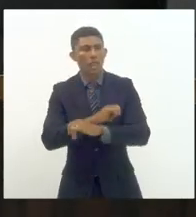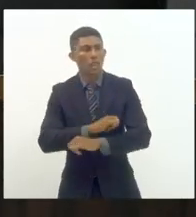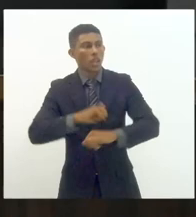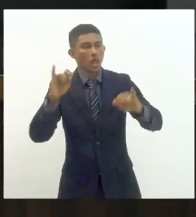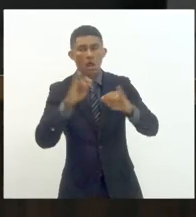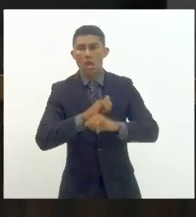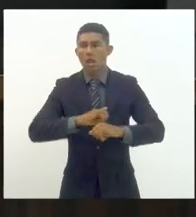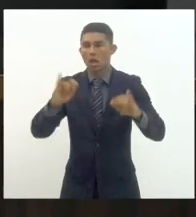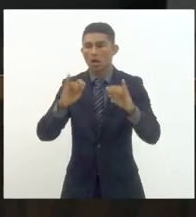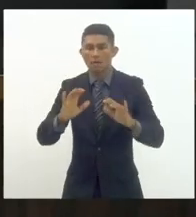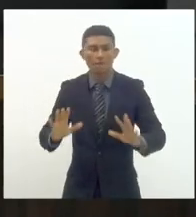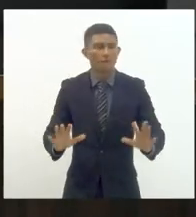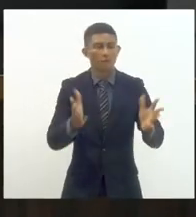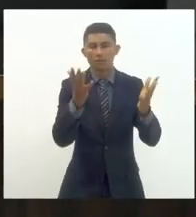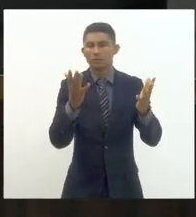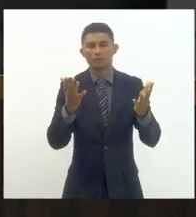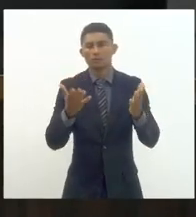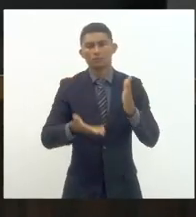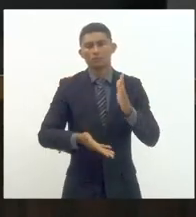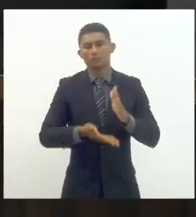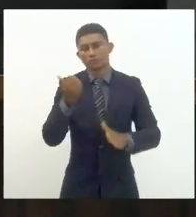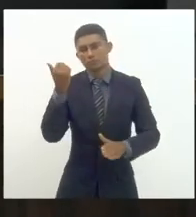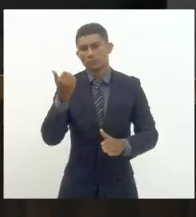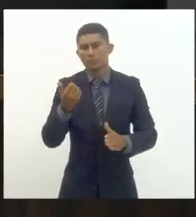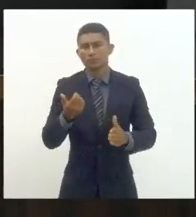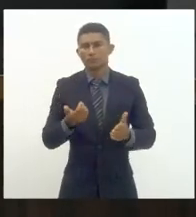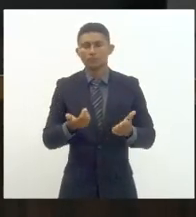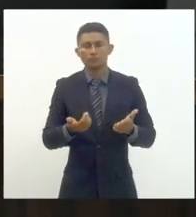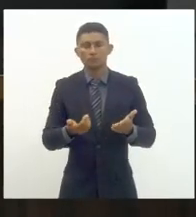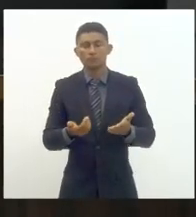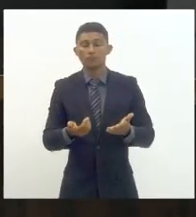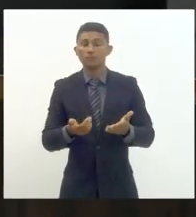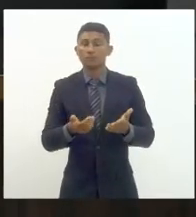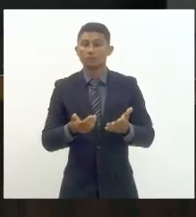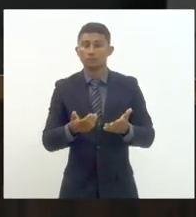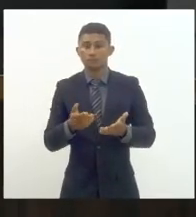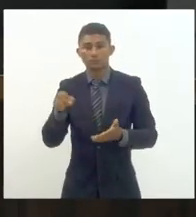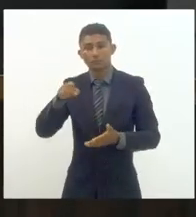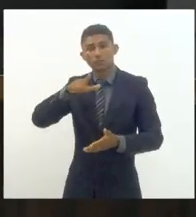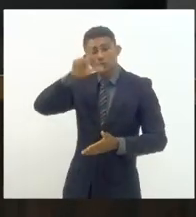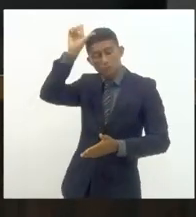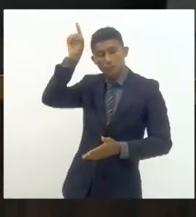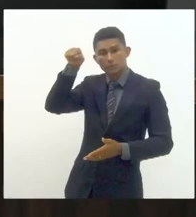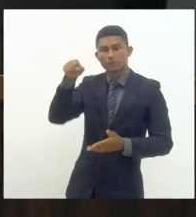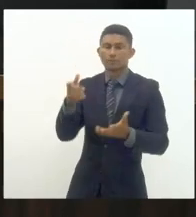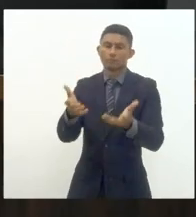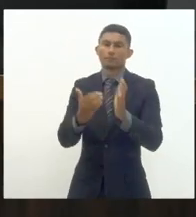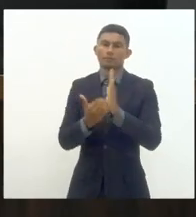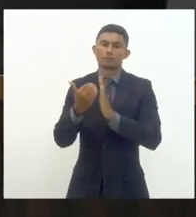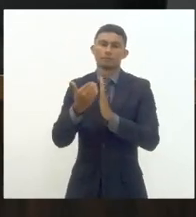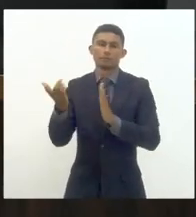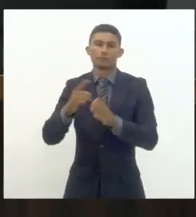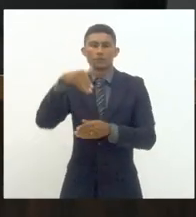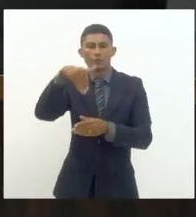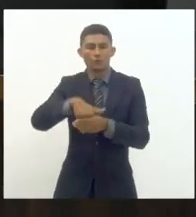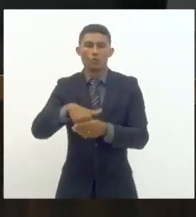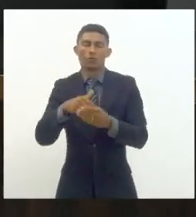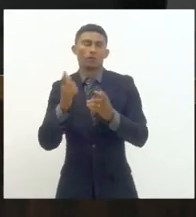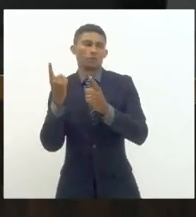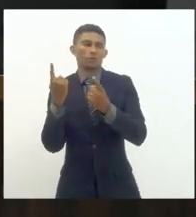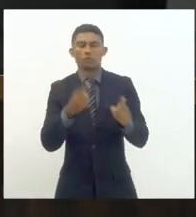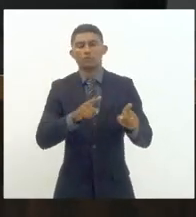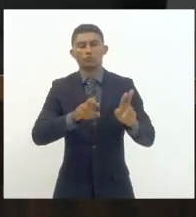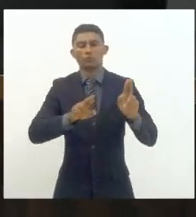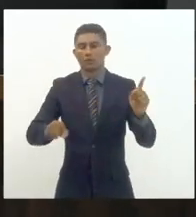promoção. Então, acertou uma subemenda. Mas aí o deputado Luiz quer ir além. Ele quer dar um voto divergente, retirando a palavra